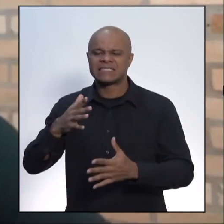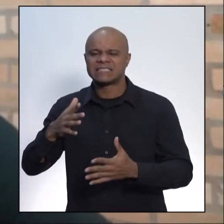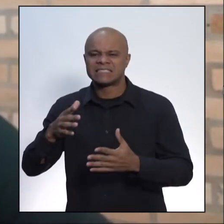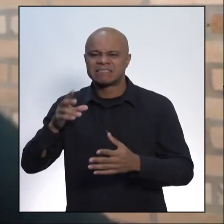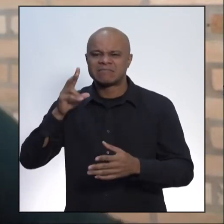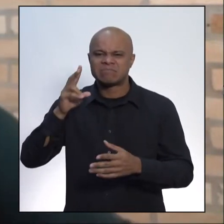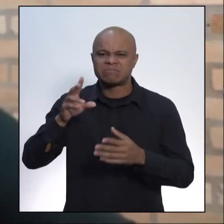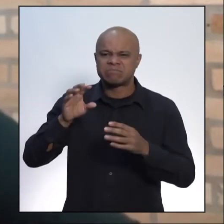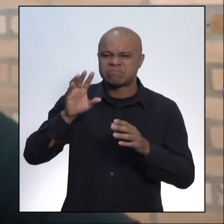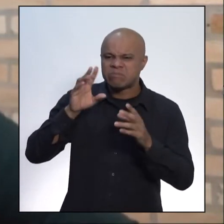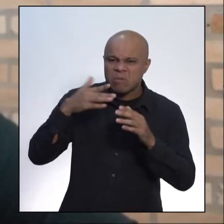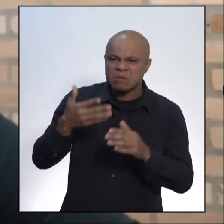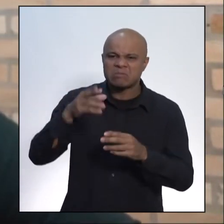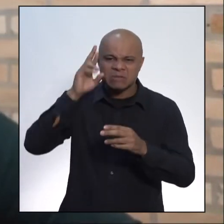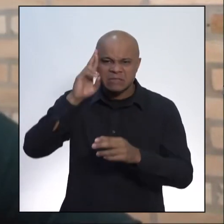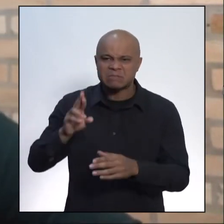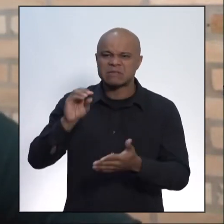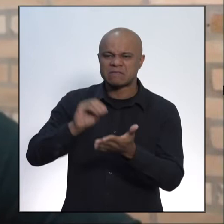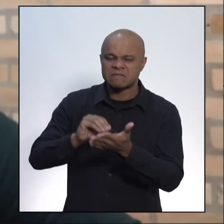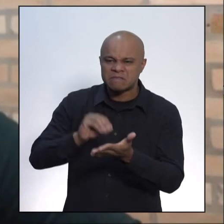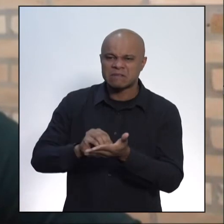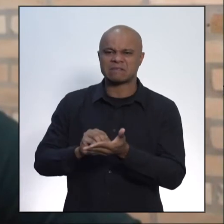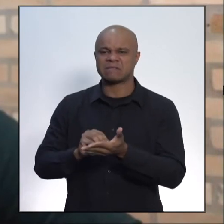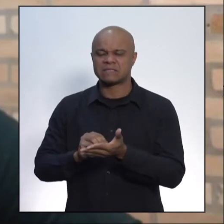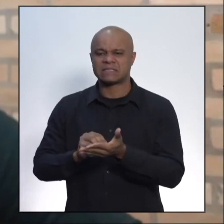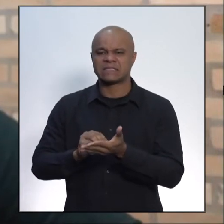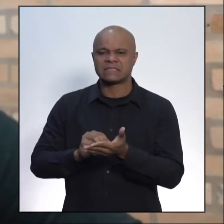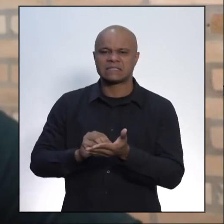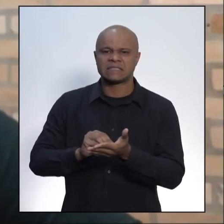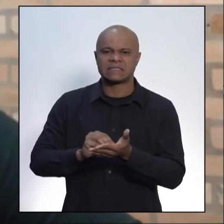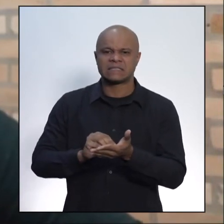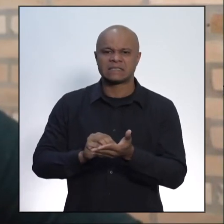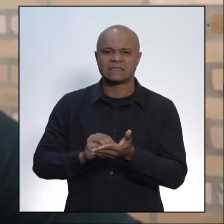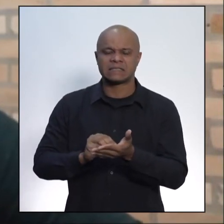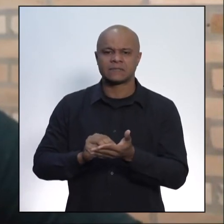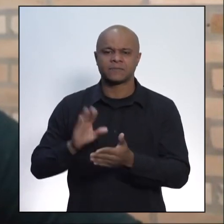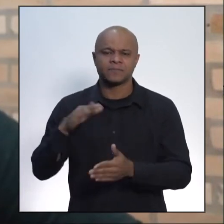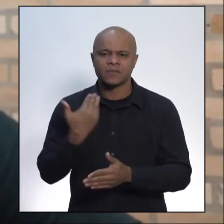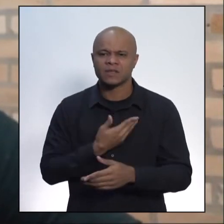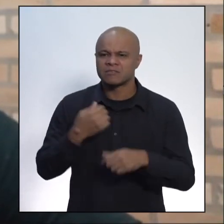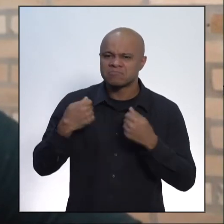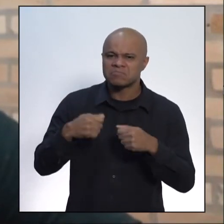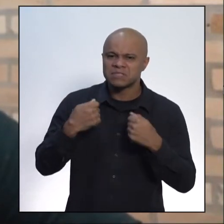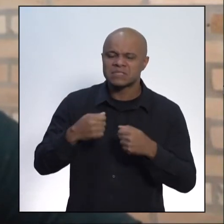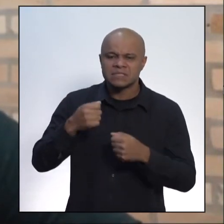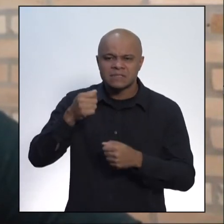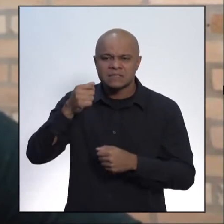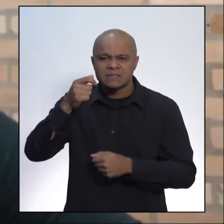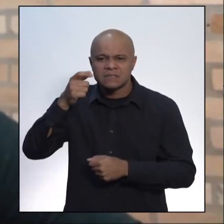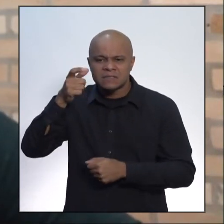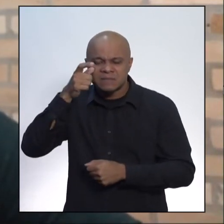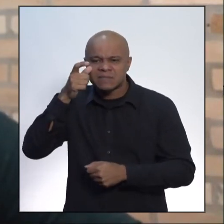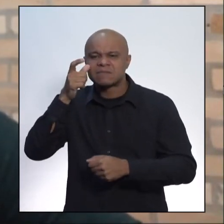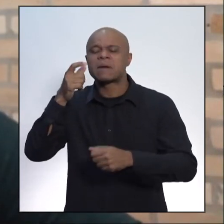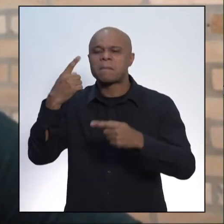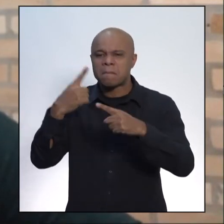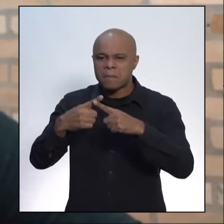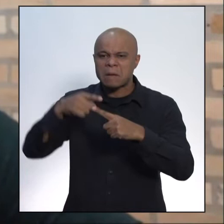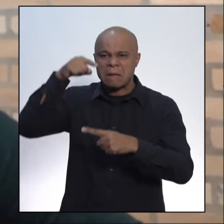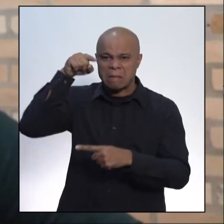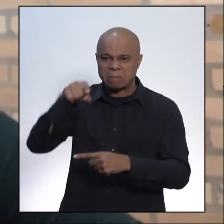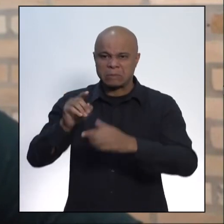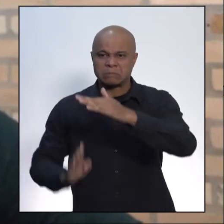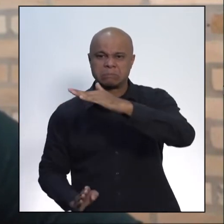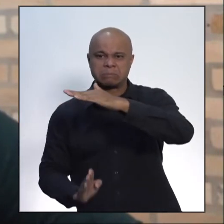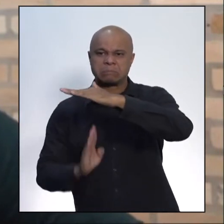Ariana? Acho que quando acontece uma situação como essa, é um limite, esse é o limite. É o limite em quando...